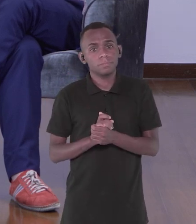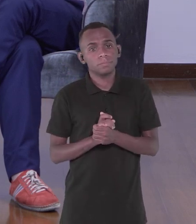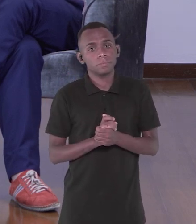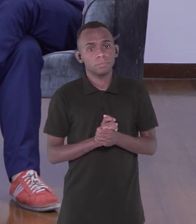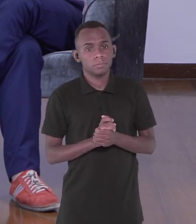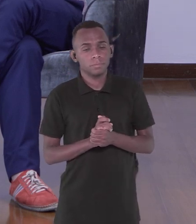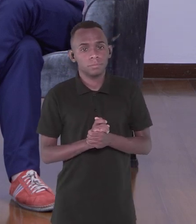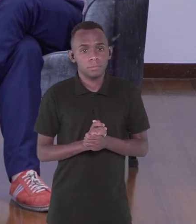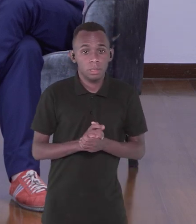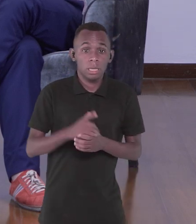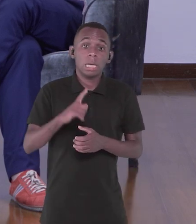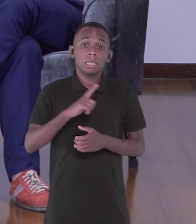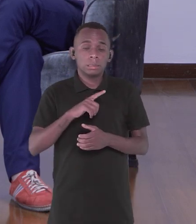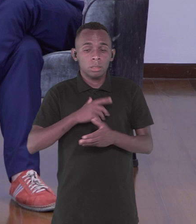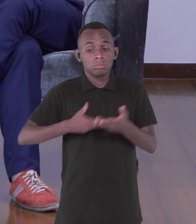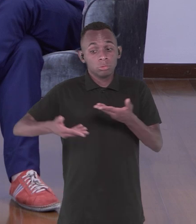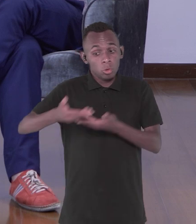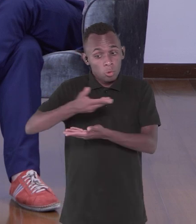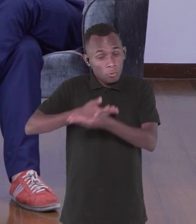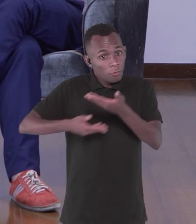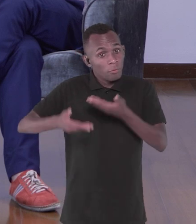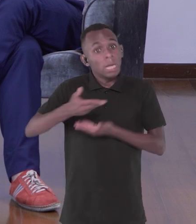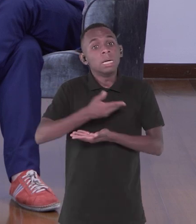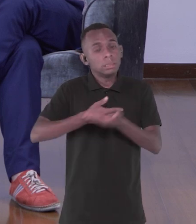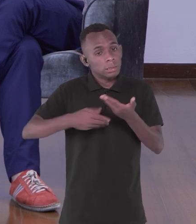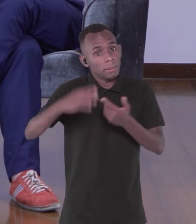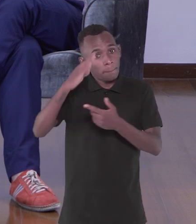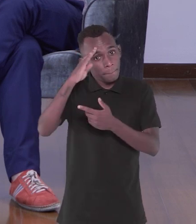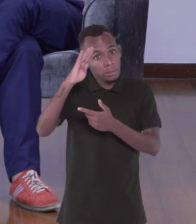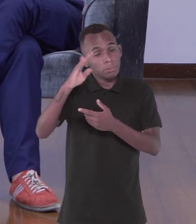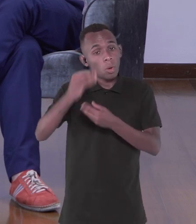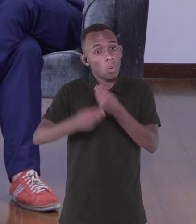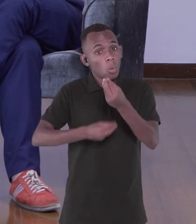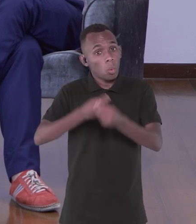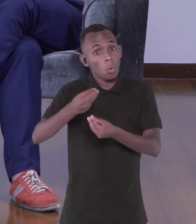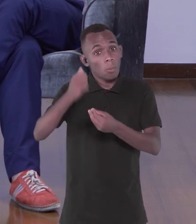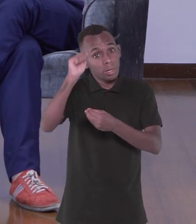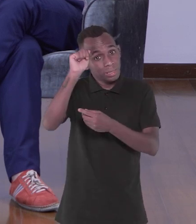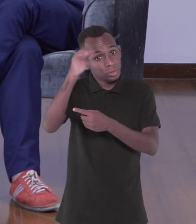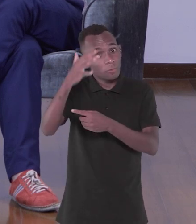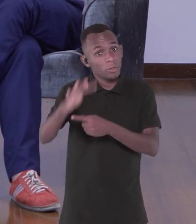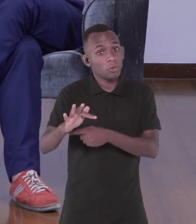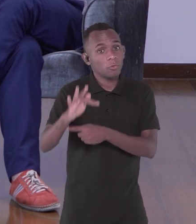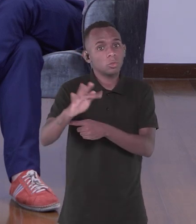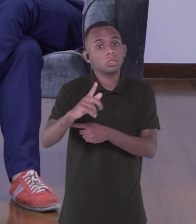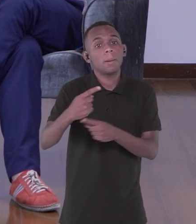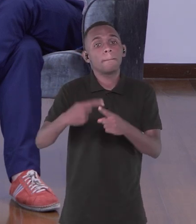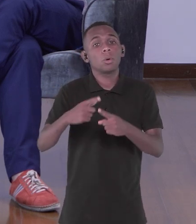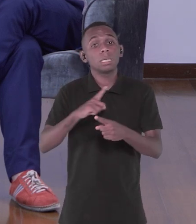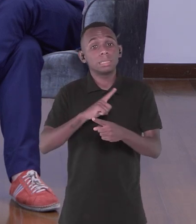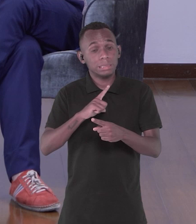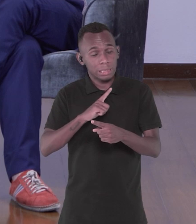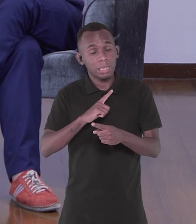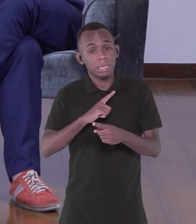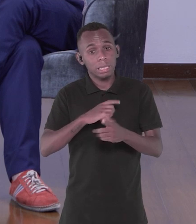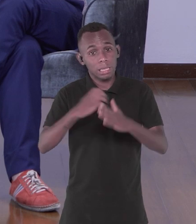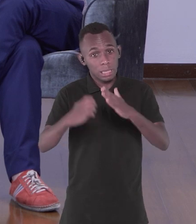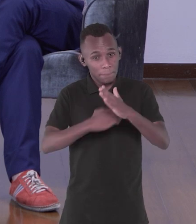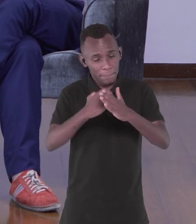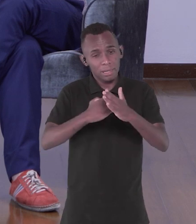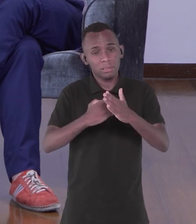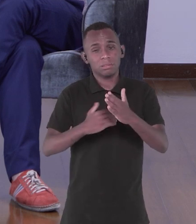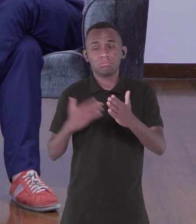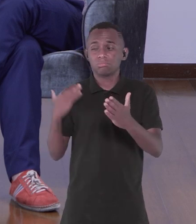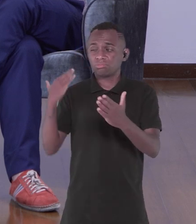Existe um debate muito grande agora sobre como lidar com isso, porque você tem, sim, empresas que por vários